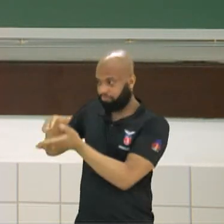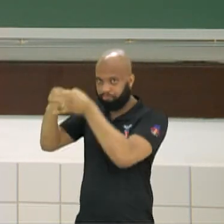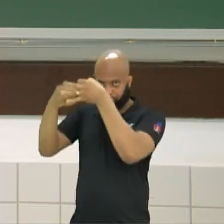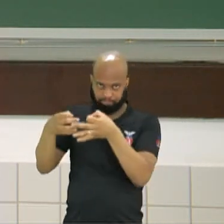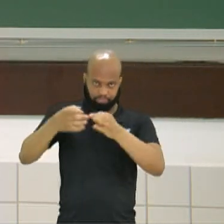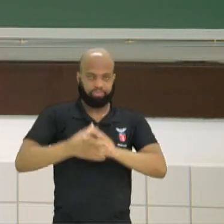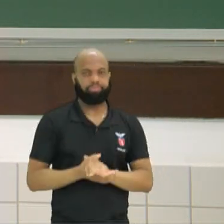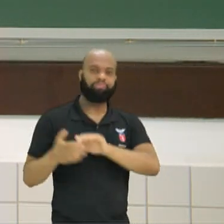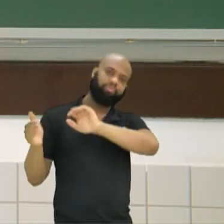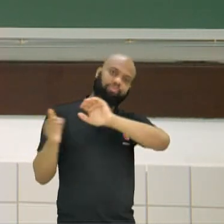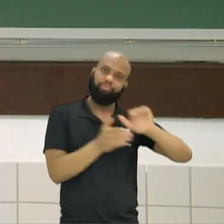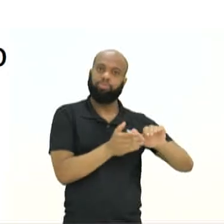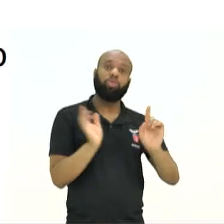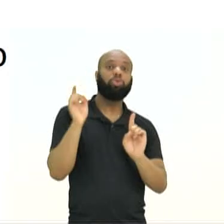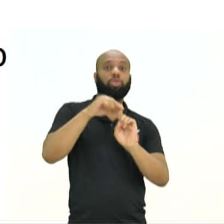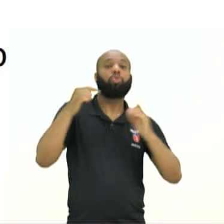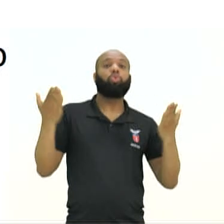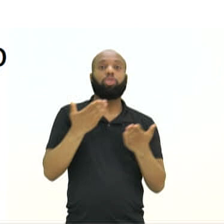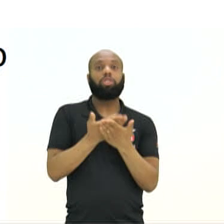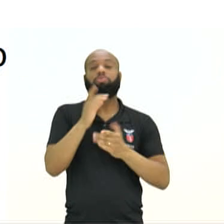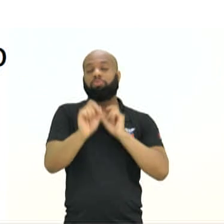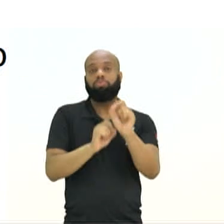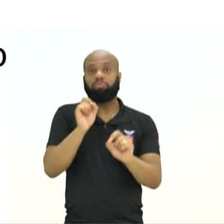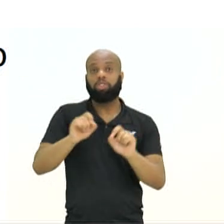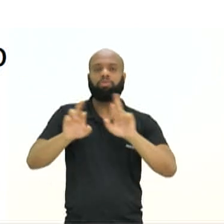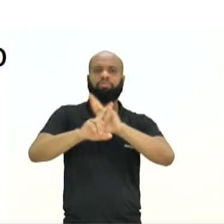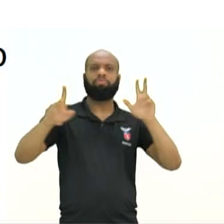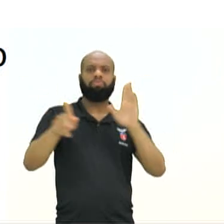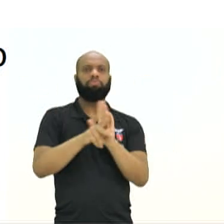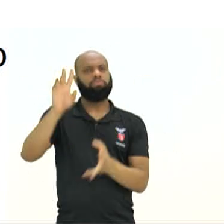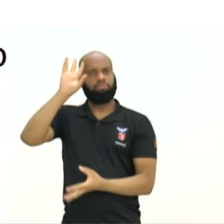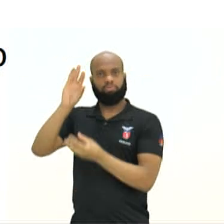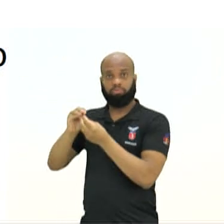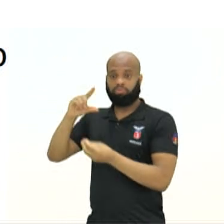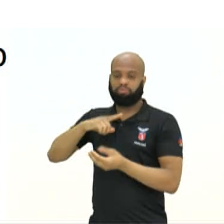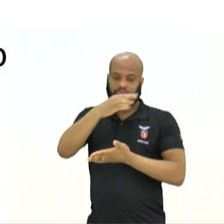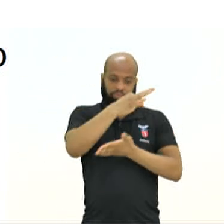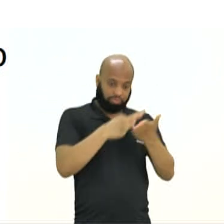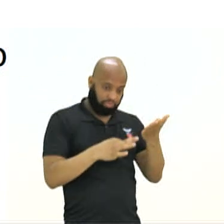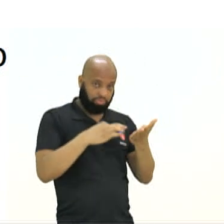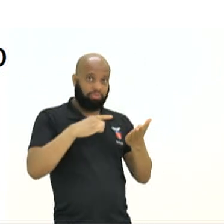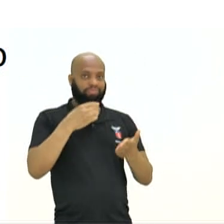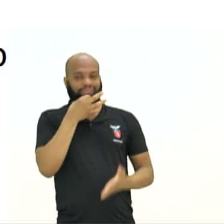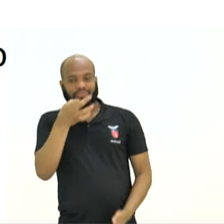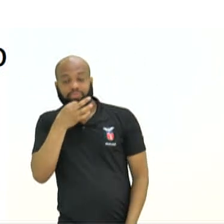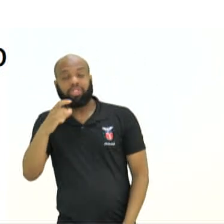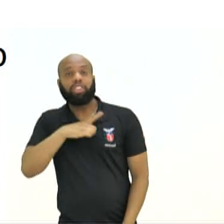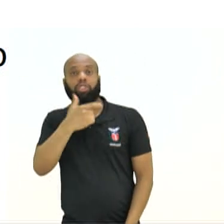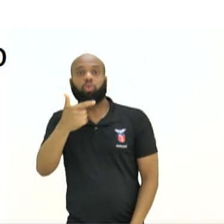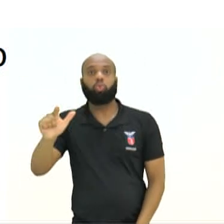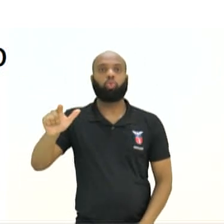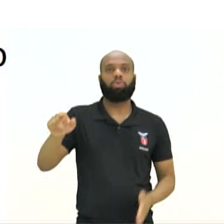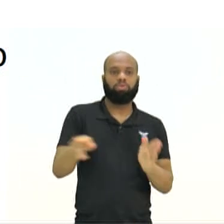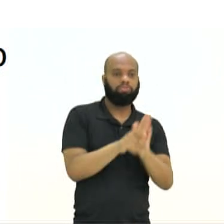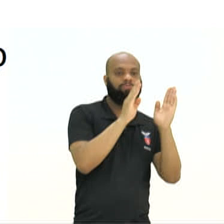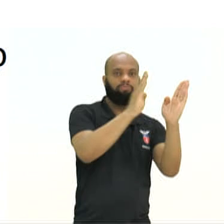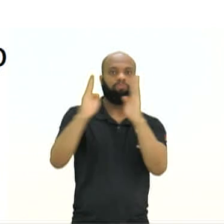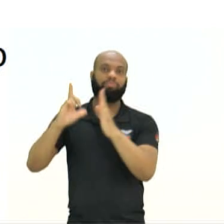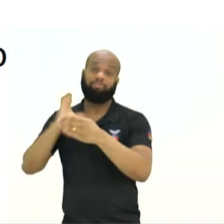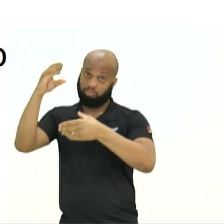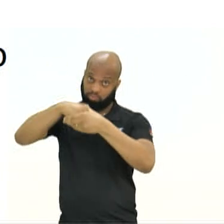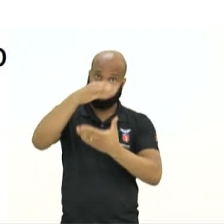de hoje, os nossos objetivos são os seguintes: diferenciar a conclusão da dissertação das outras partes do texto,